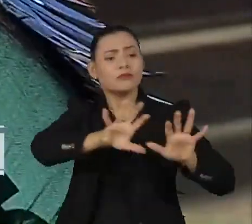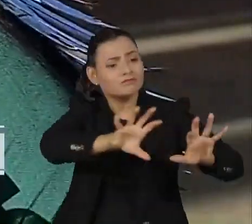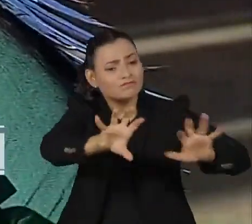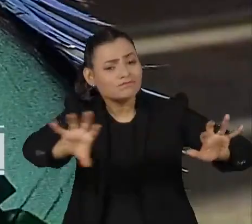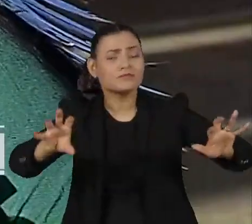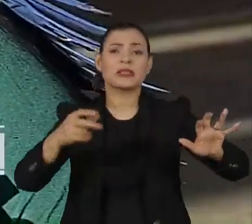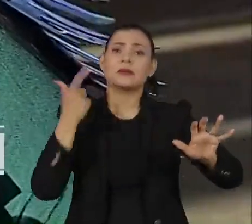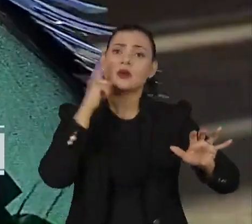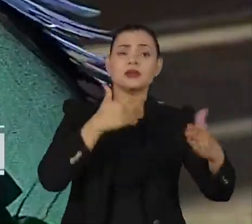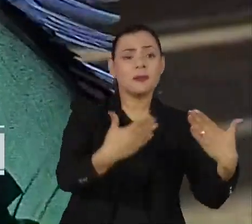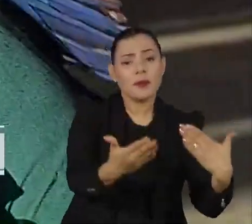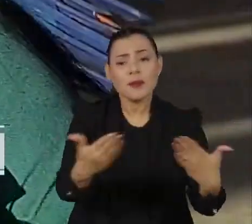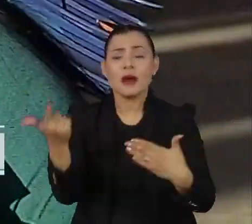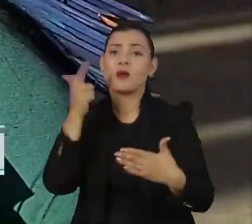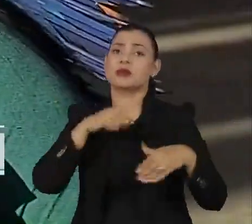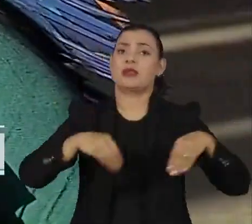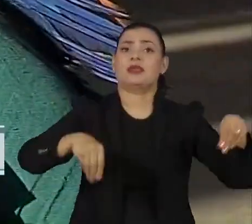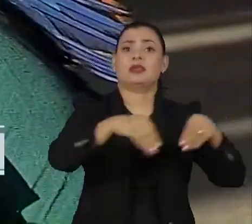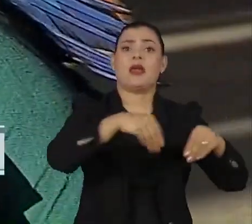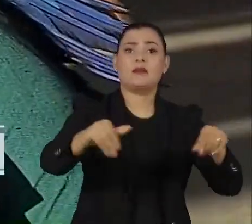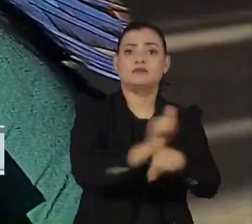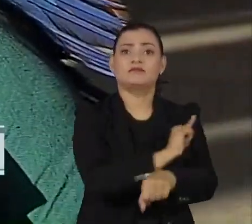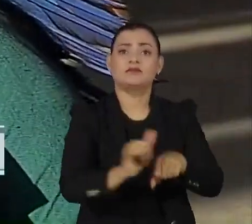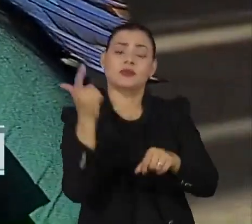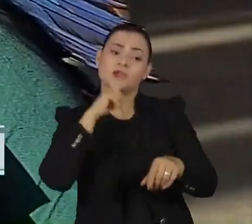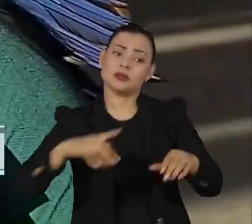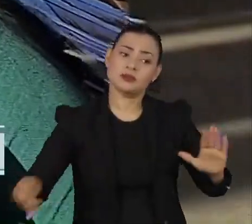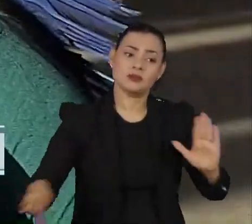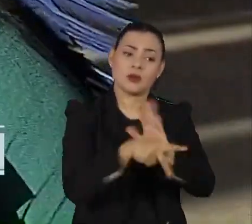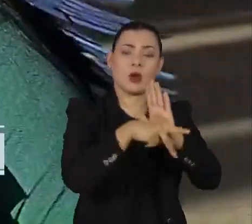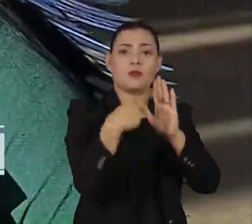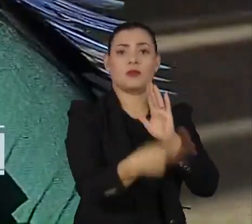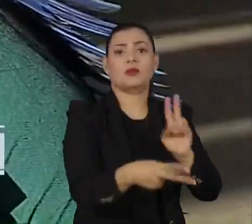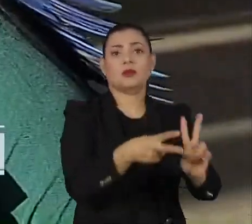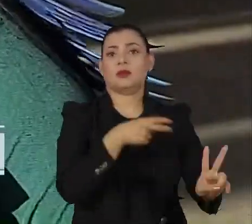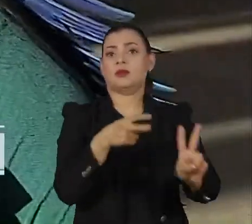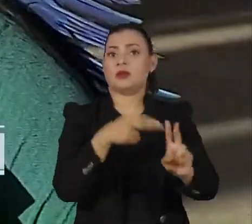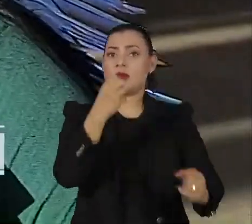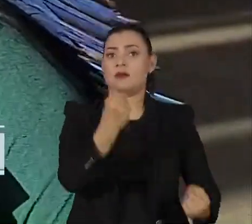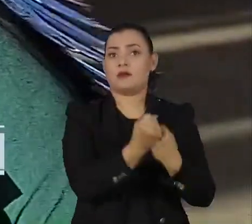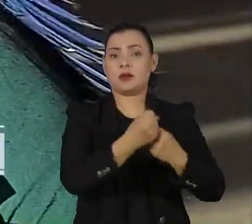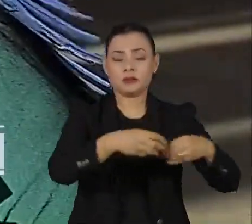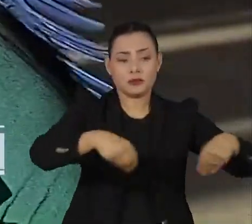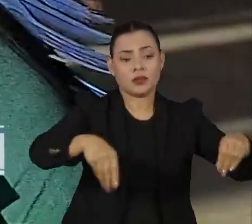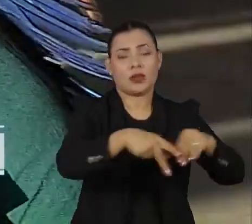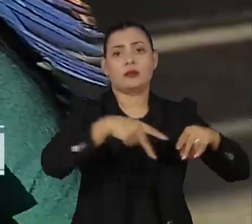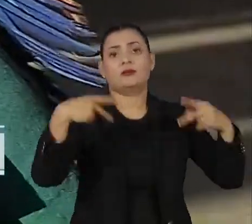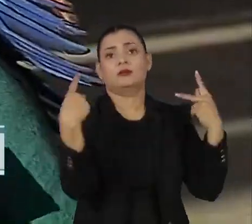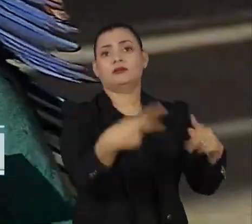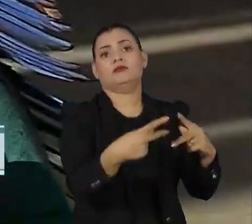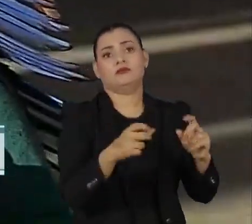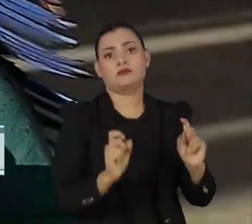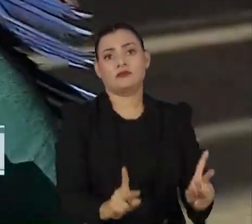conversando para conseguir outros votos favoráveis aos territórios e aos povos indígenas.